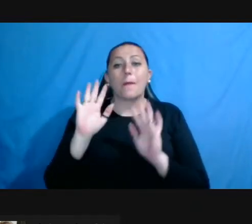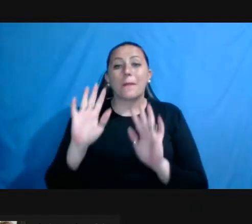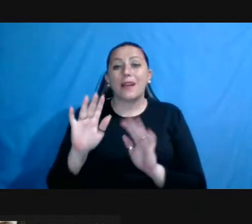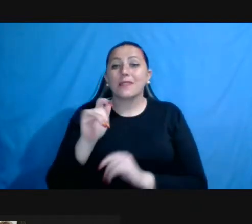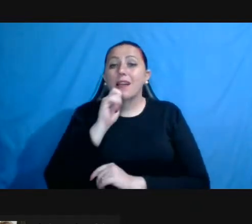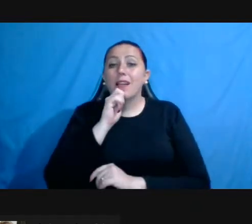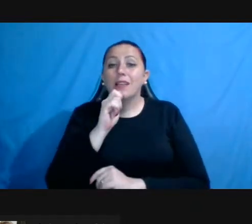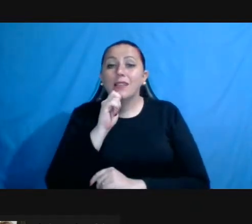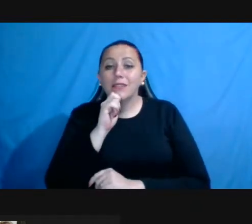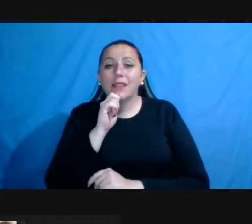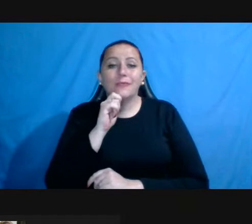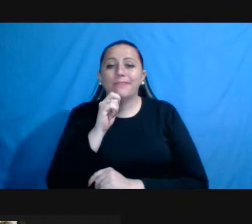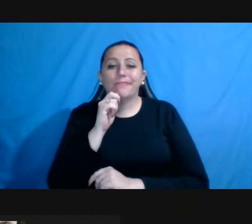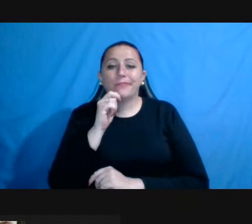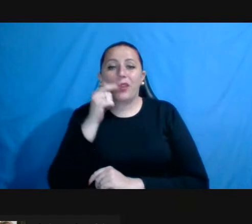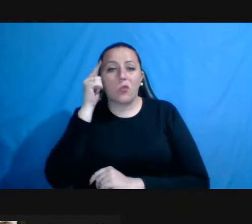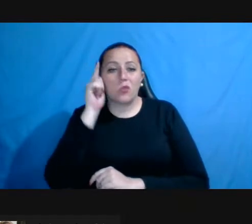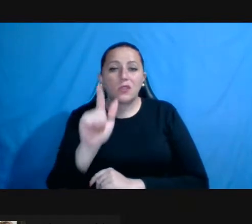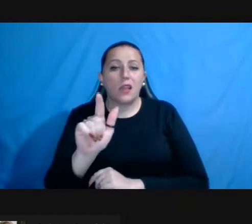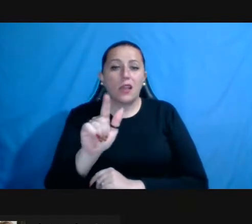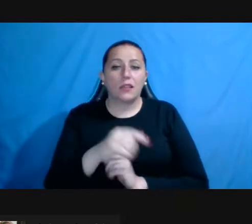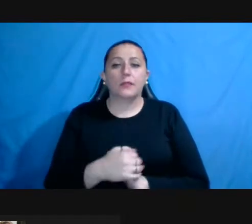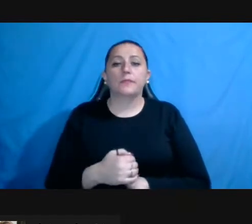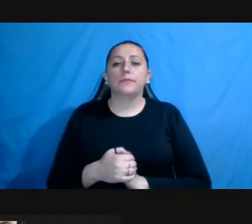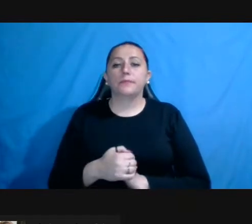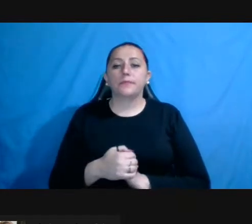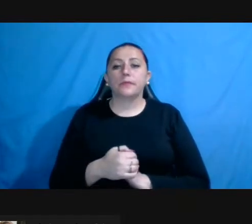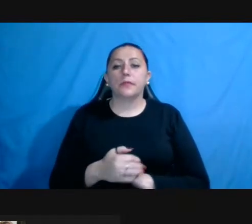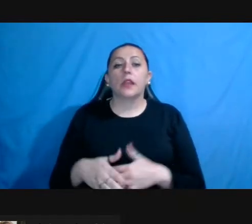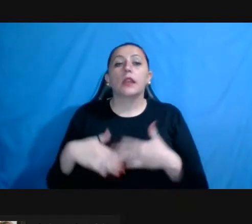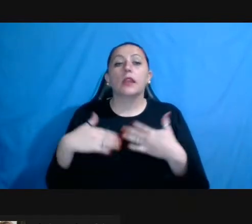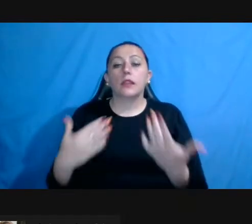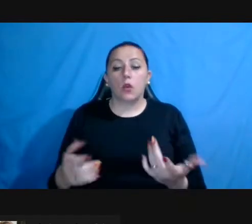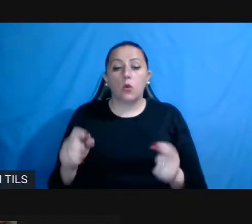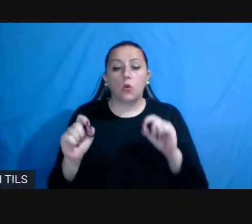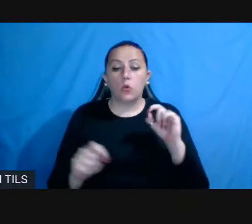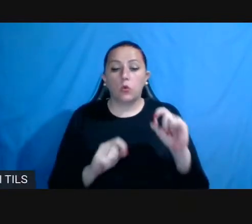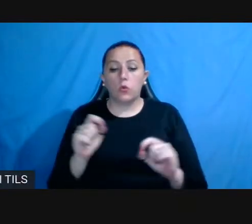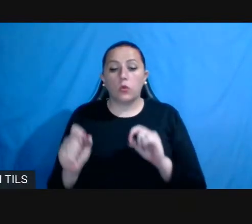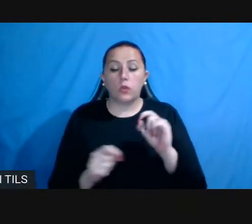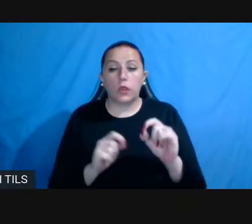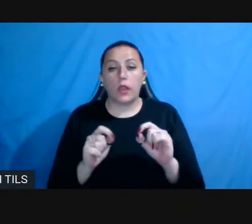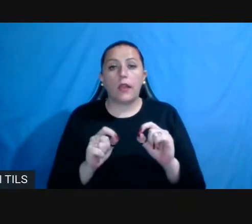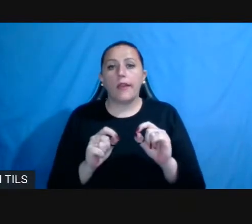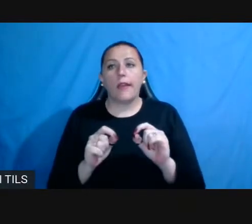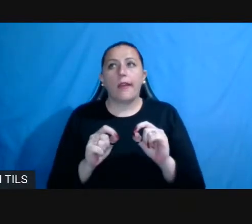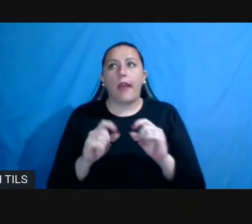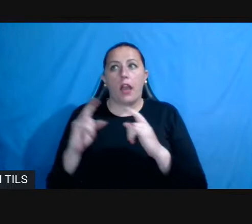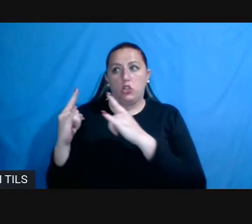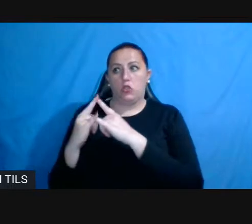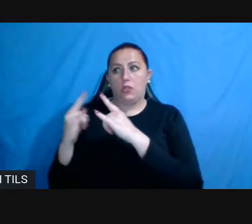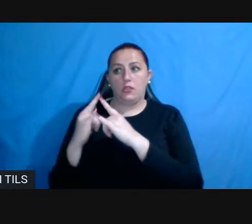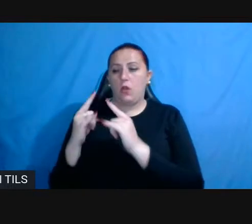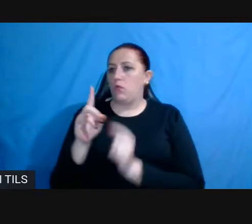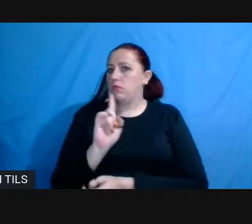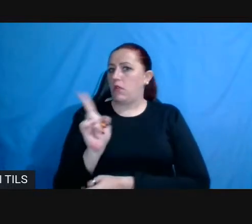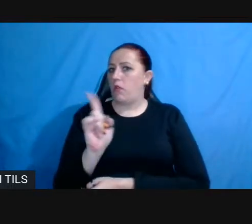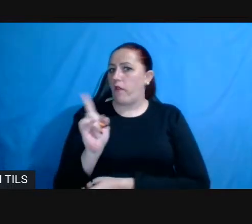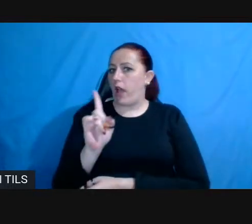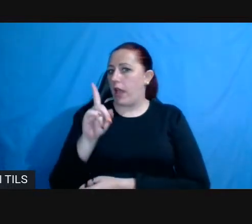permitirem, a instituição ela jamais vai colocar em risco estudantes e